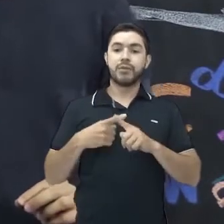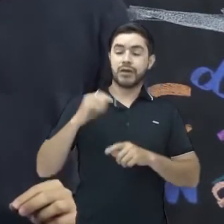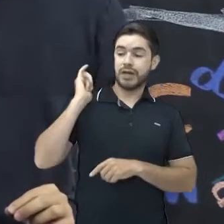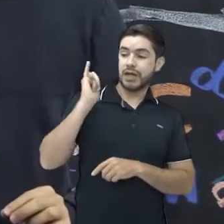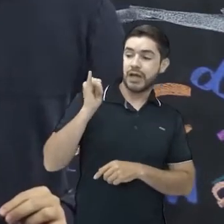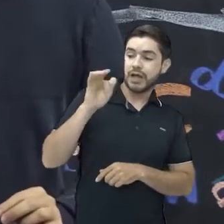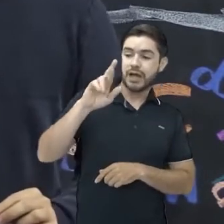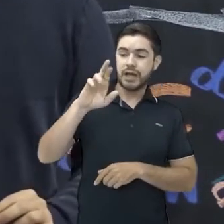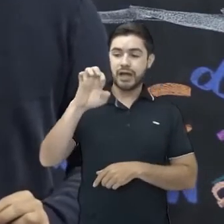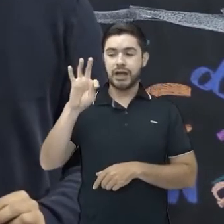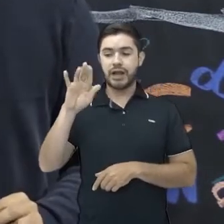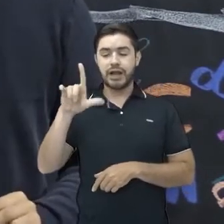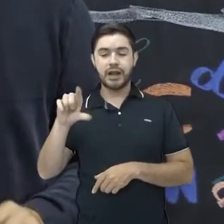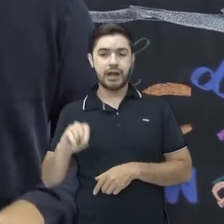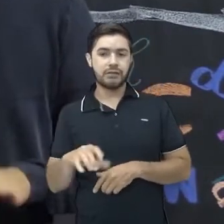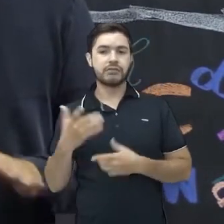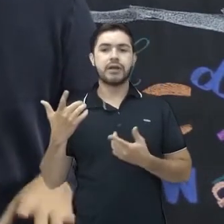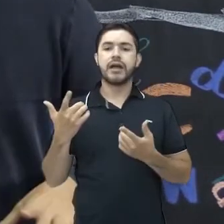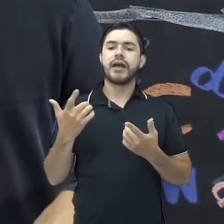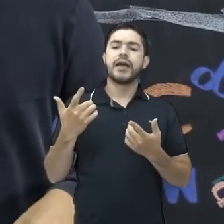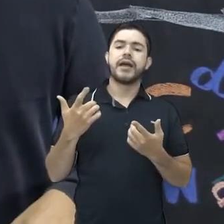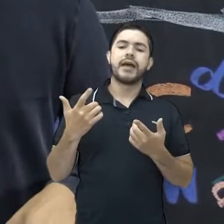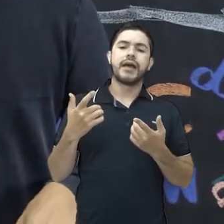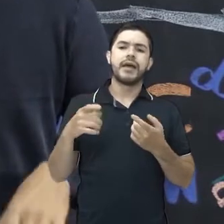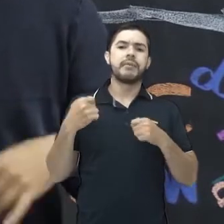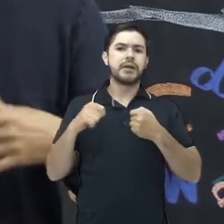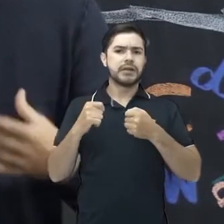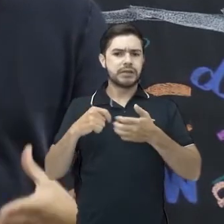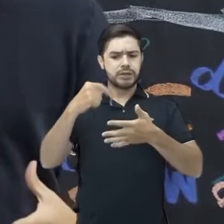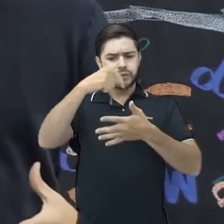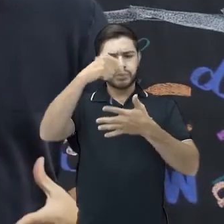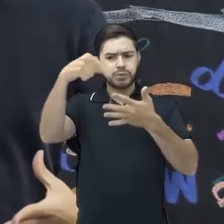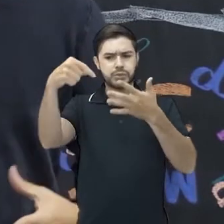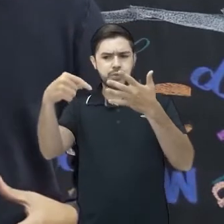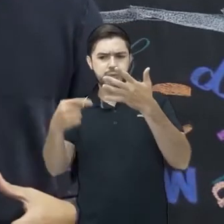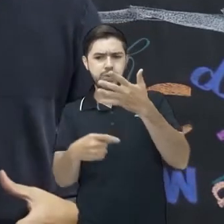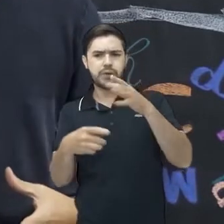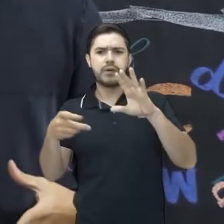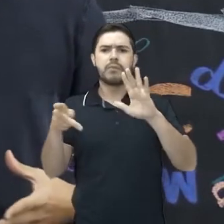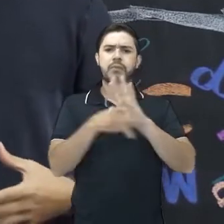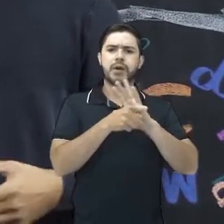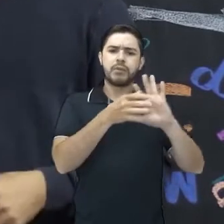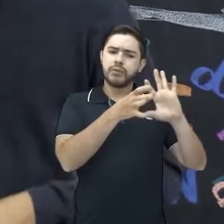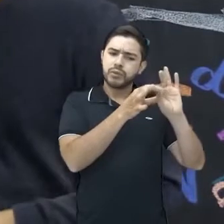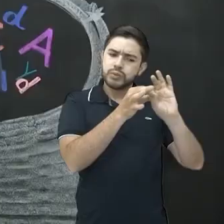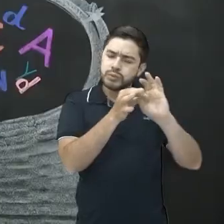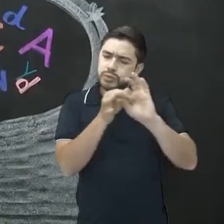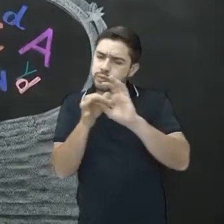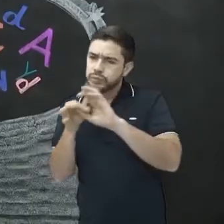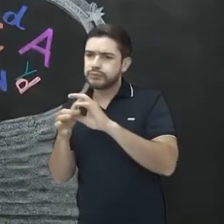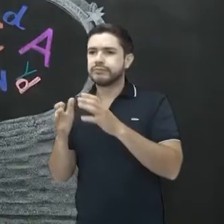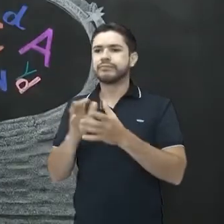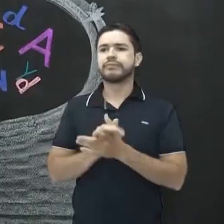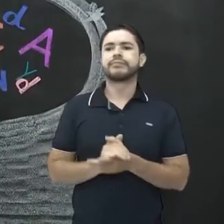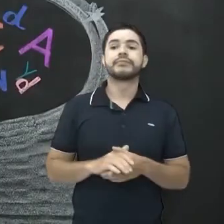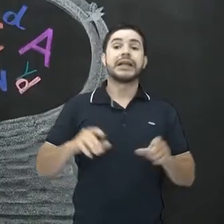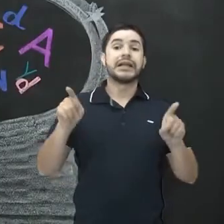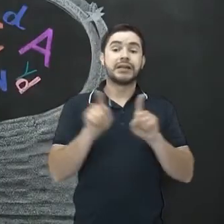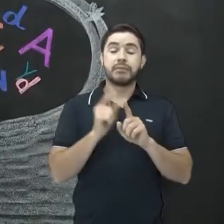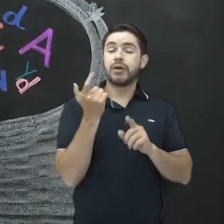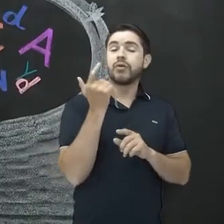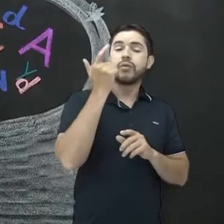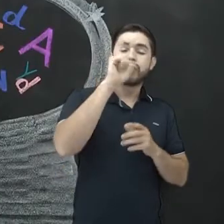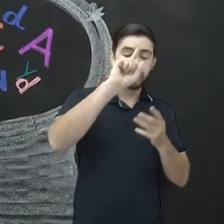torna um pouco perdido, um pouco precário, se ele não apresentar os elementos básicos de contextualização. Então não esquece disso. Um outro